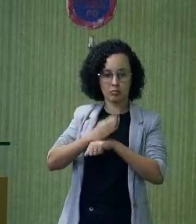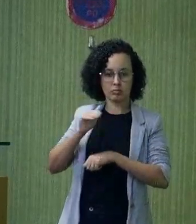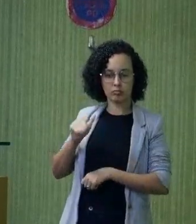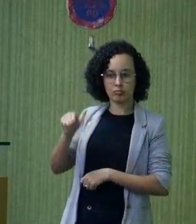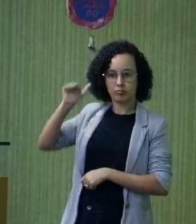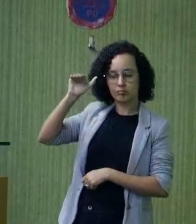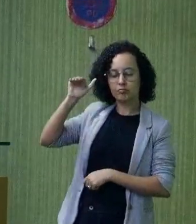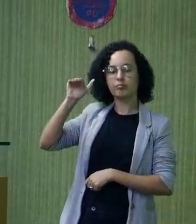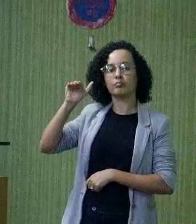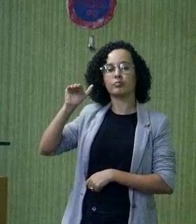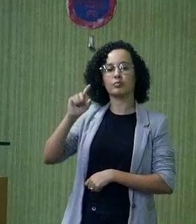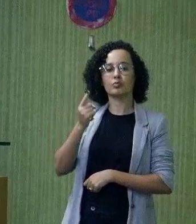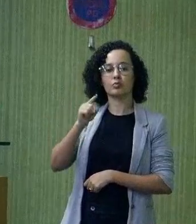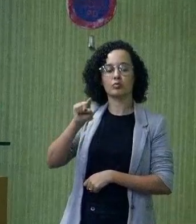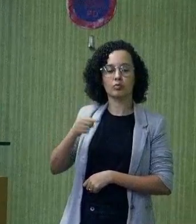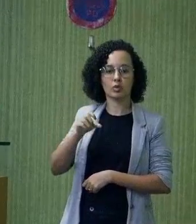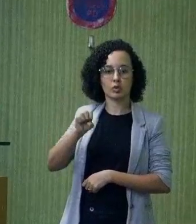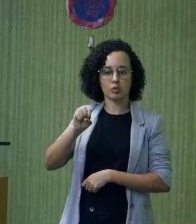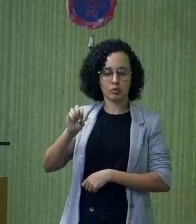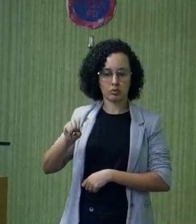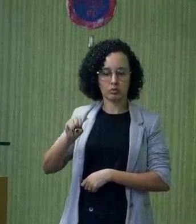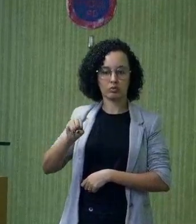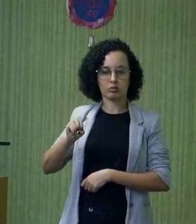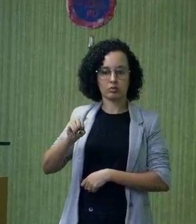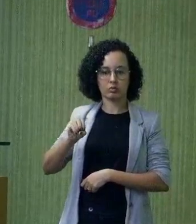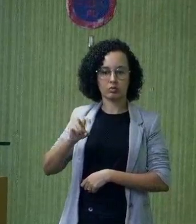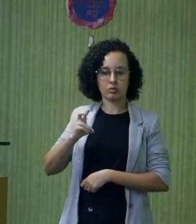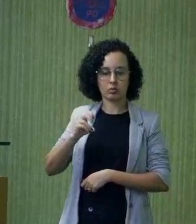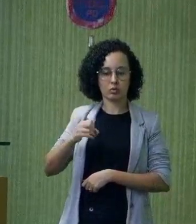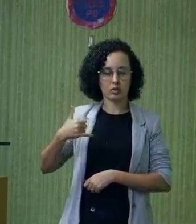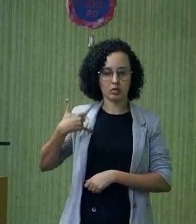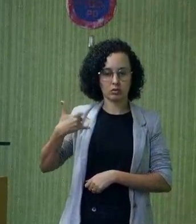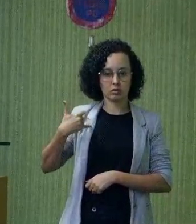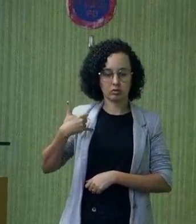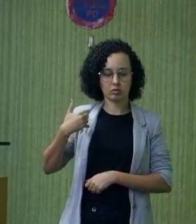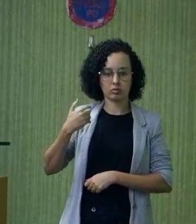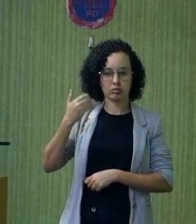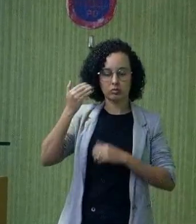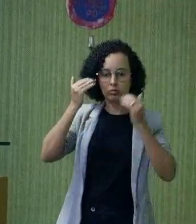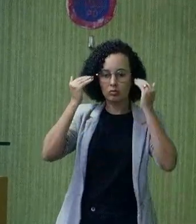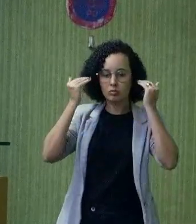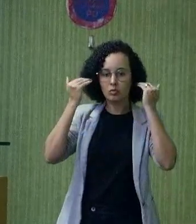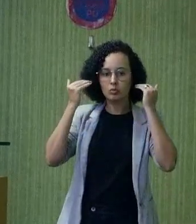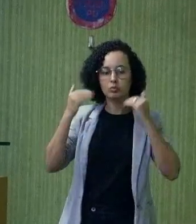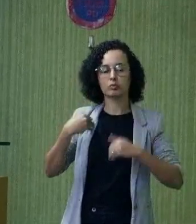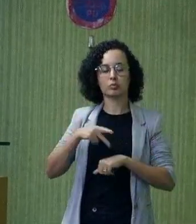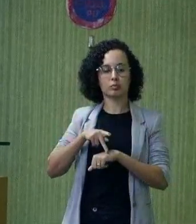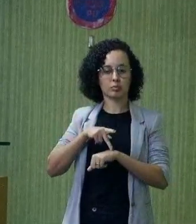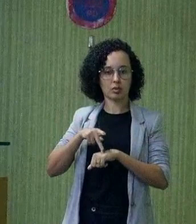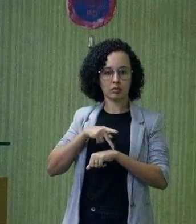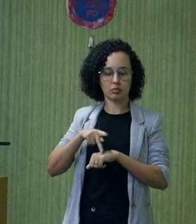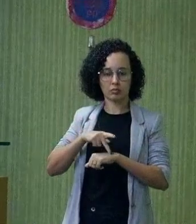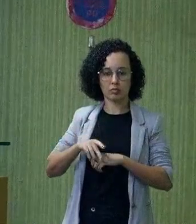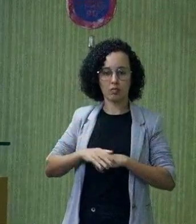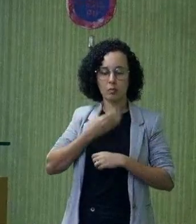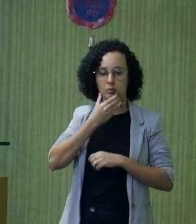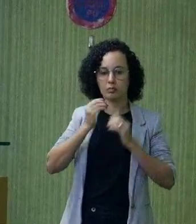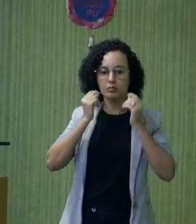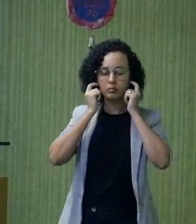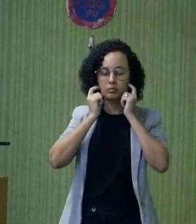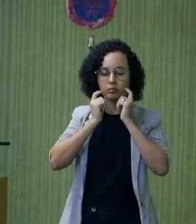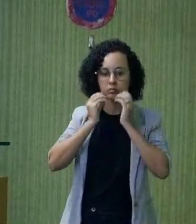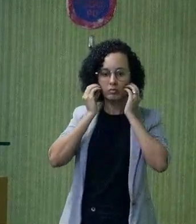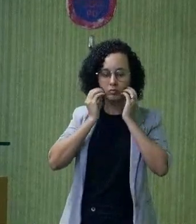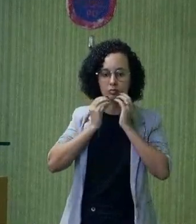aproximadamente 1,80 m tem 50 anos cabelo curto preto a barba também